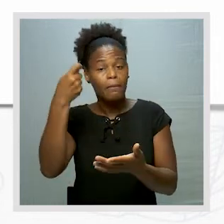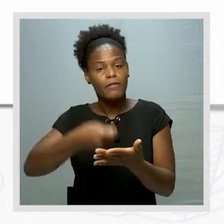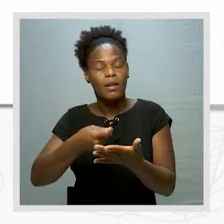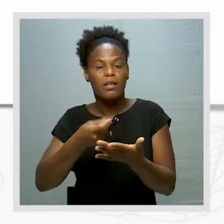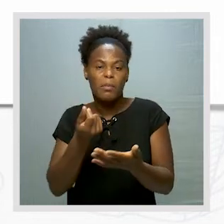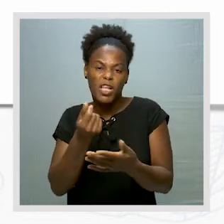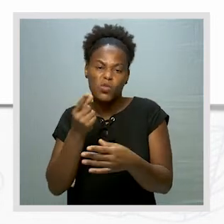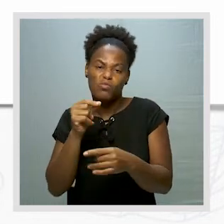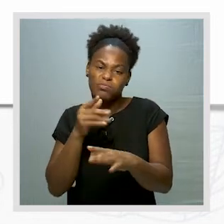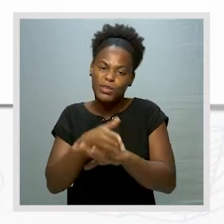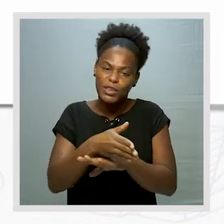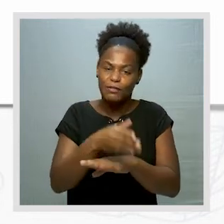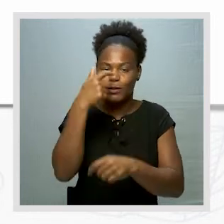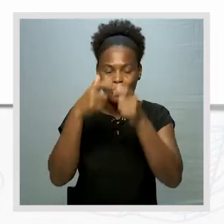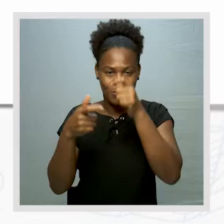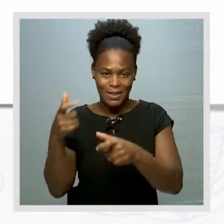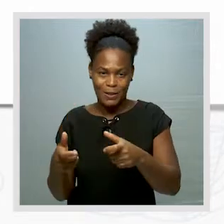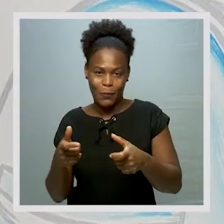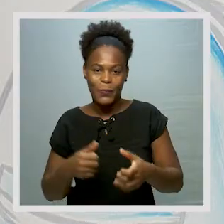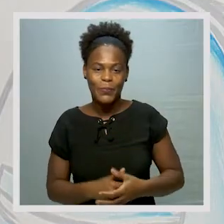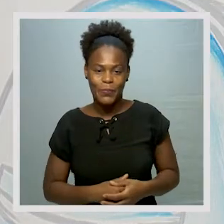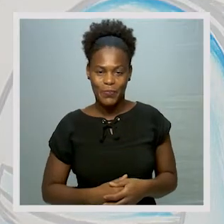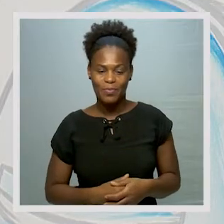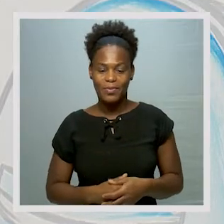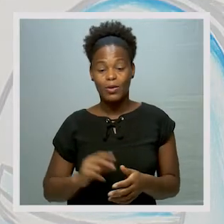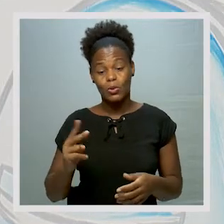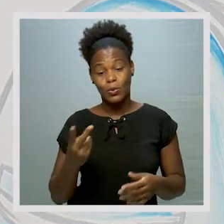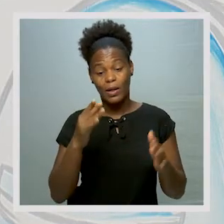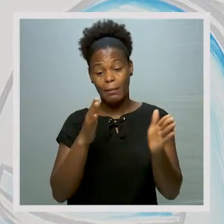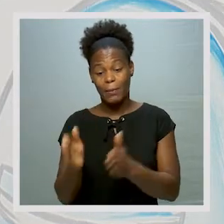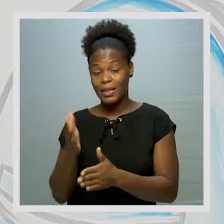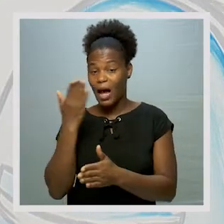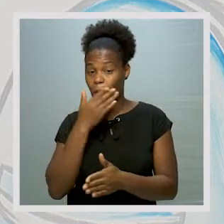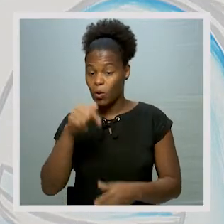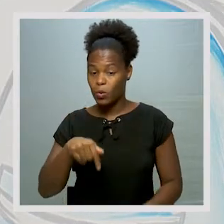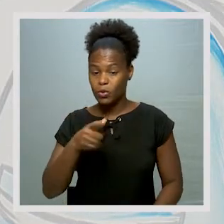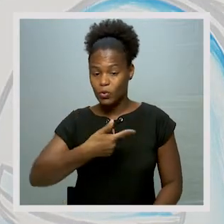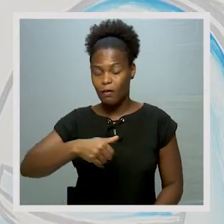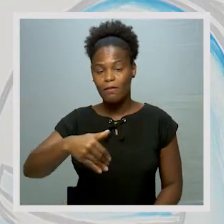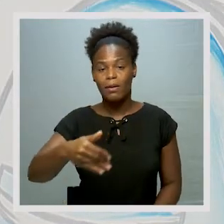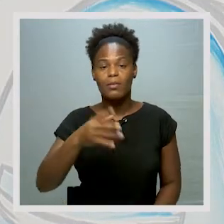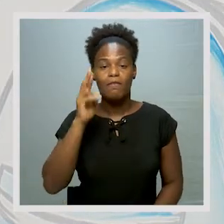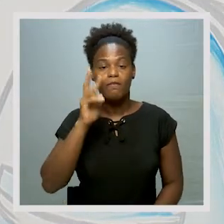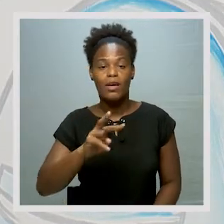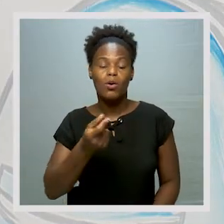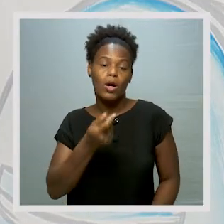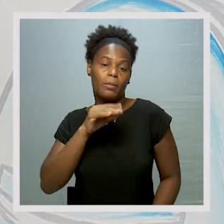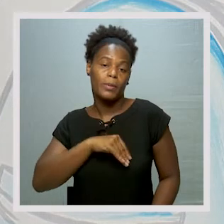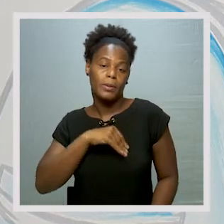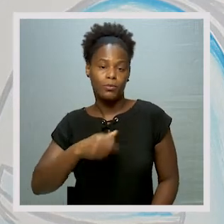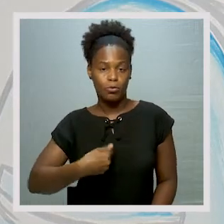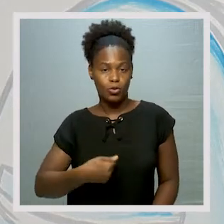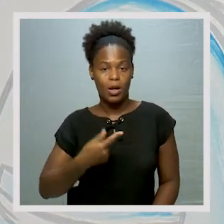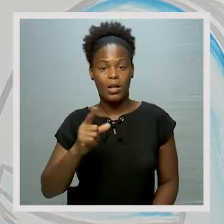mais acessível à população. A segunda parte da aula, nós vamos ver o